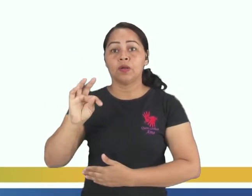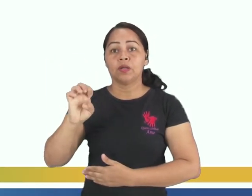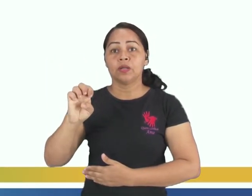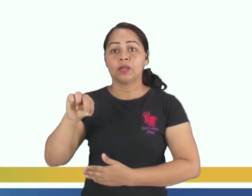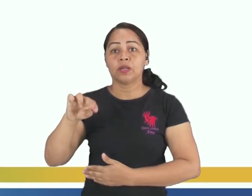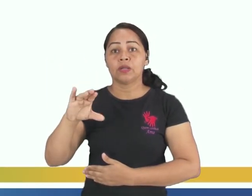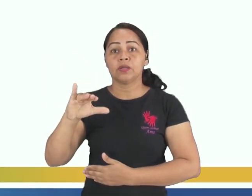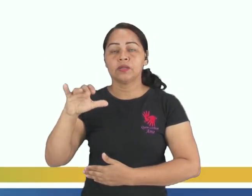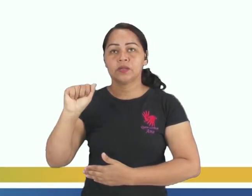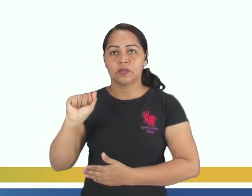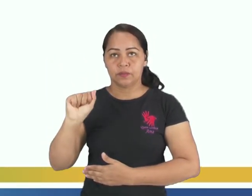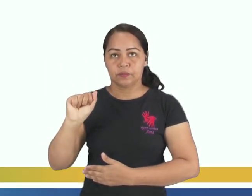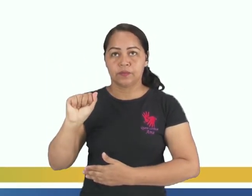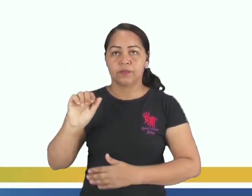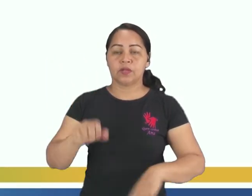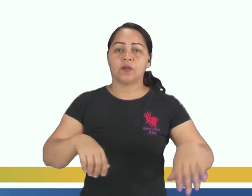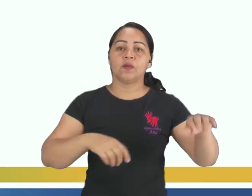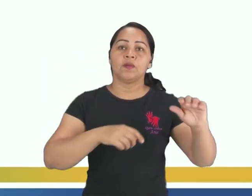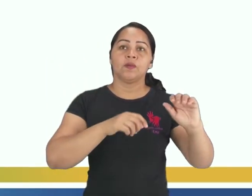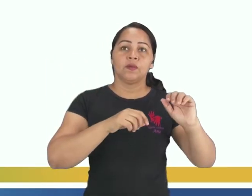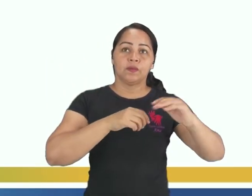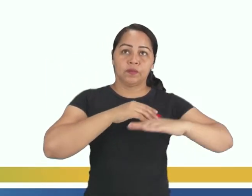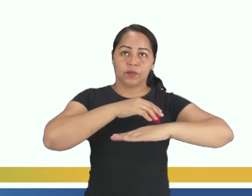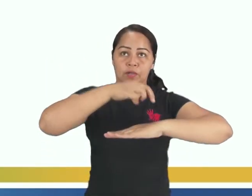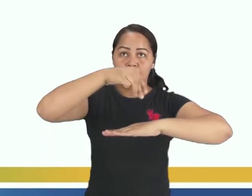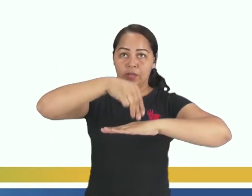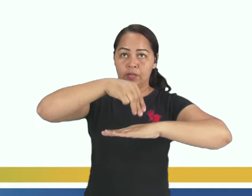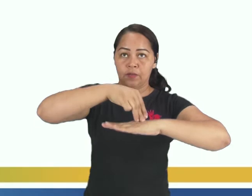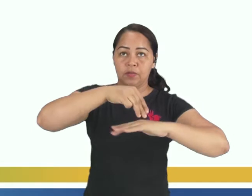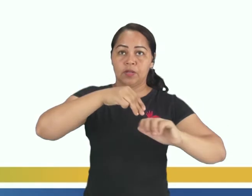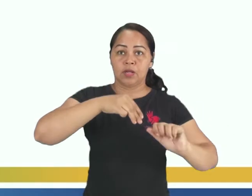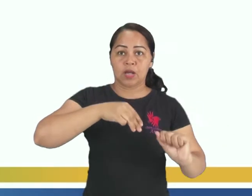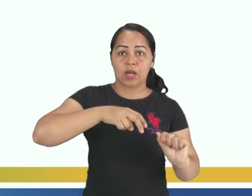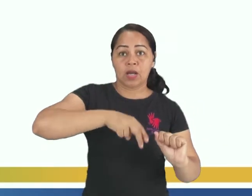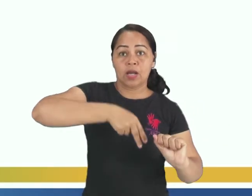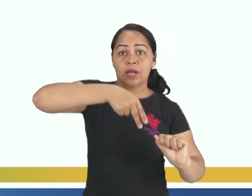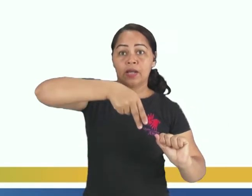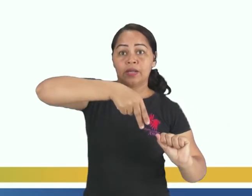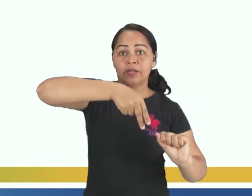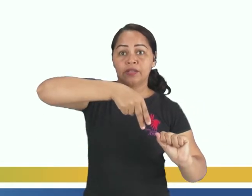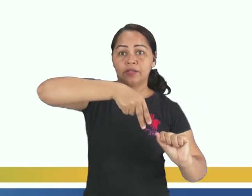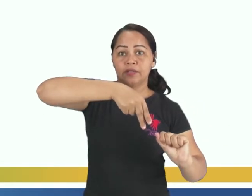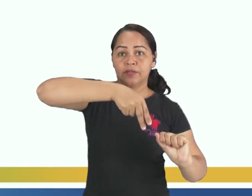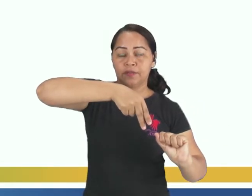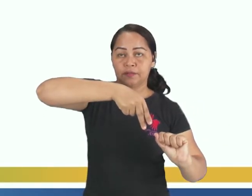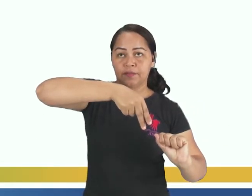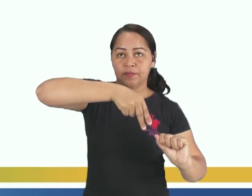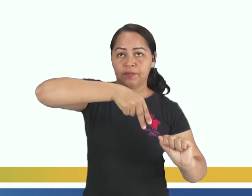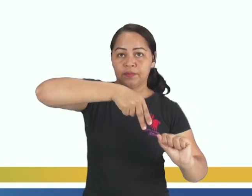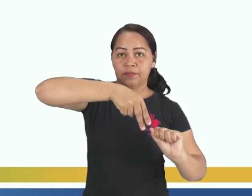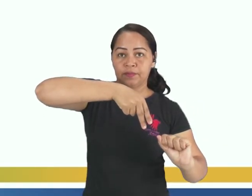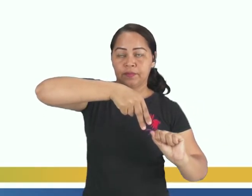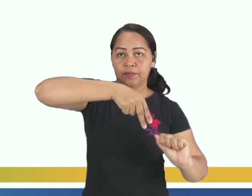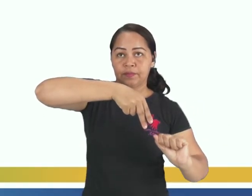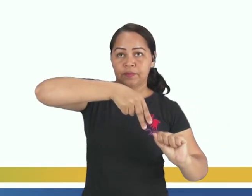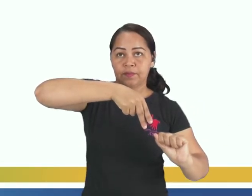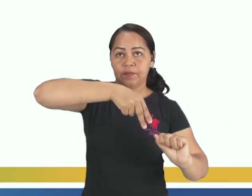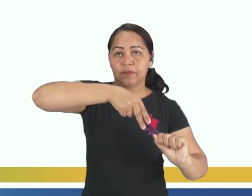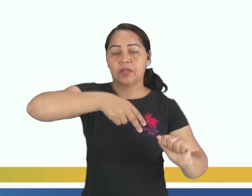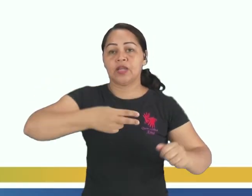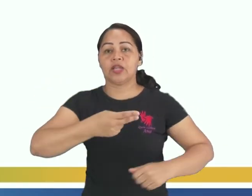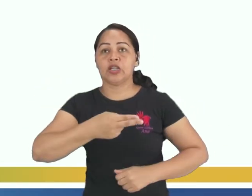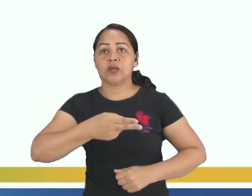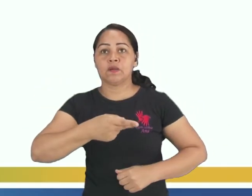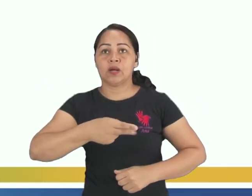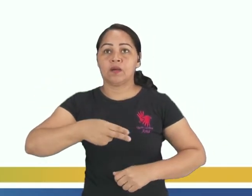Então, sendo a número positivo, a elevado a m sobre n para nós vai ser a raiz enésima de a elevado